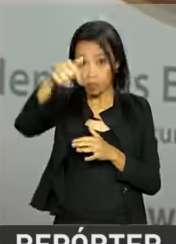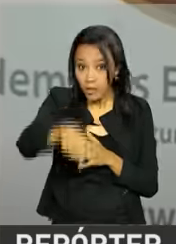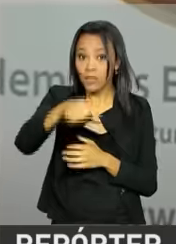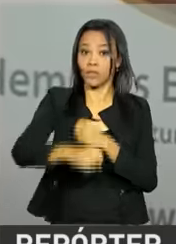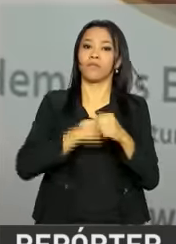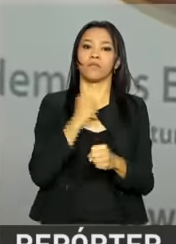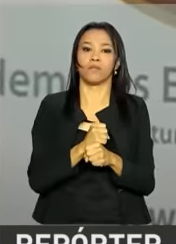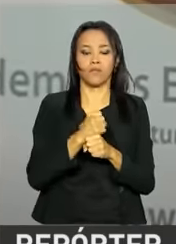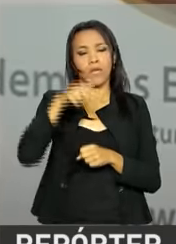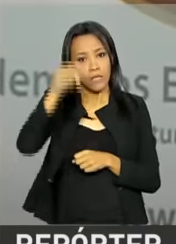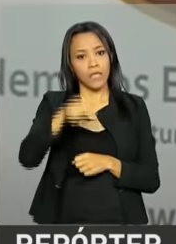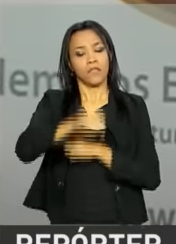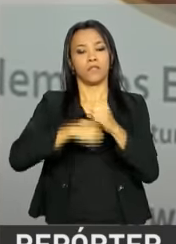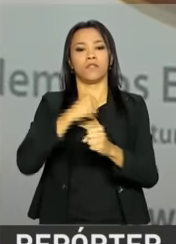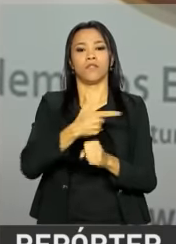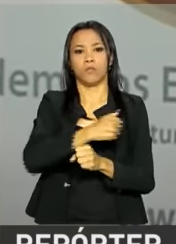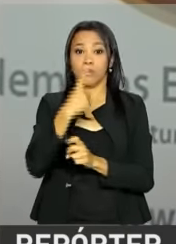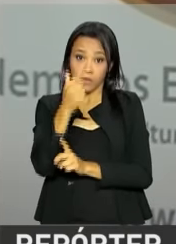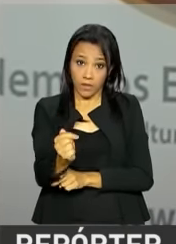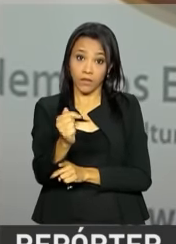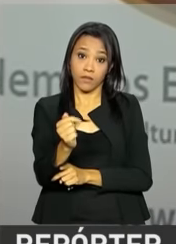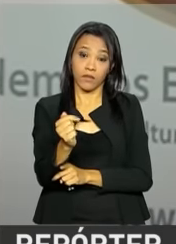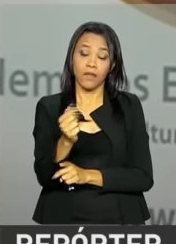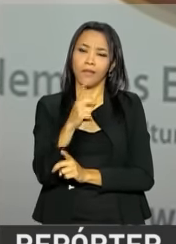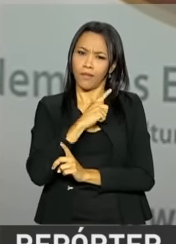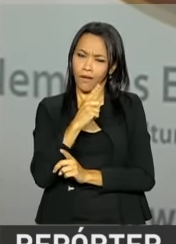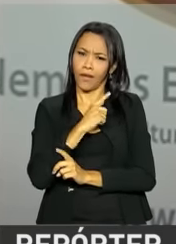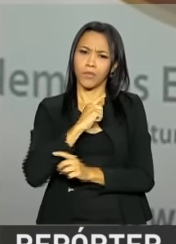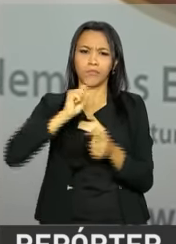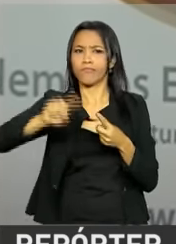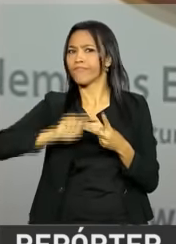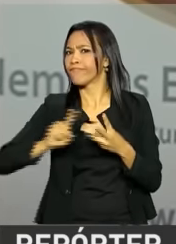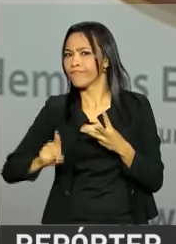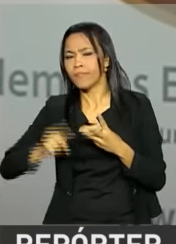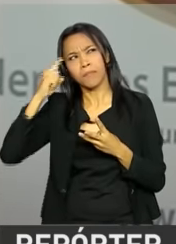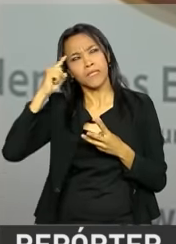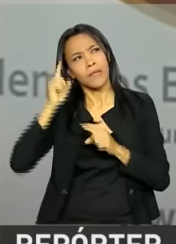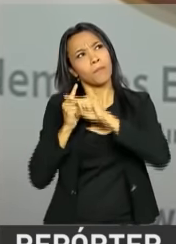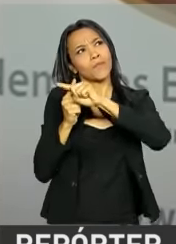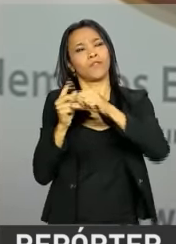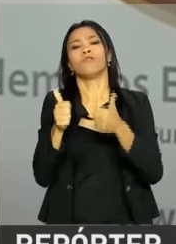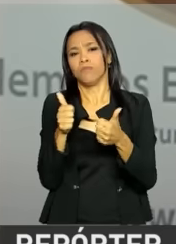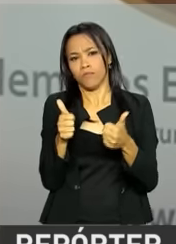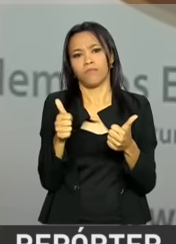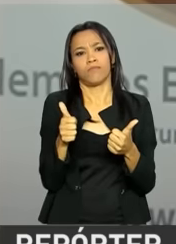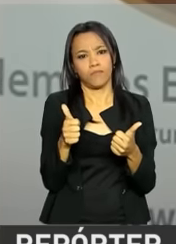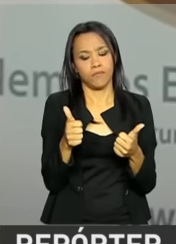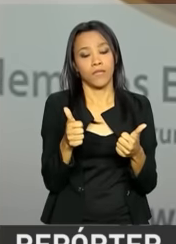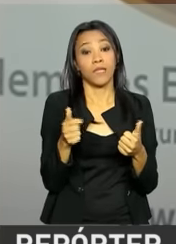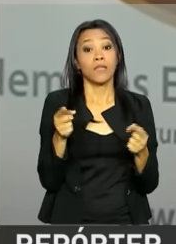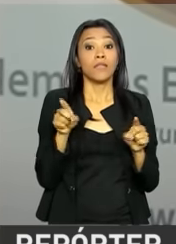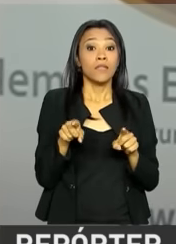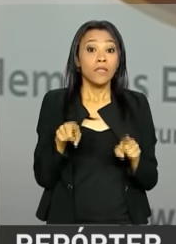ano neste ano de 2017 eh temos motivos para um otimismo e fincar